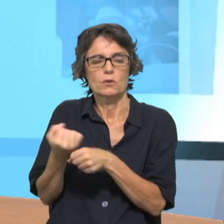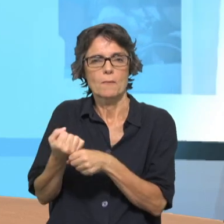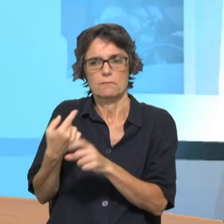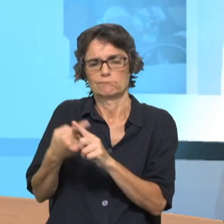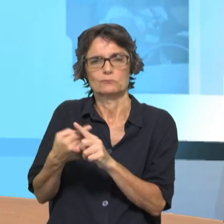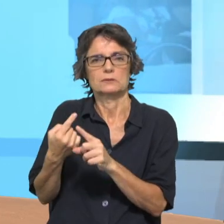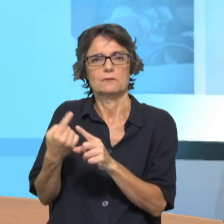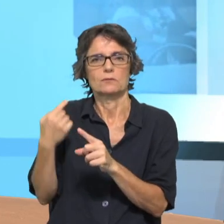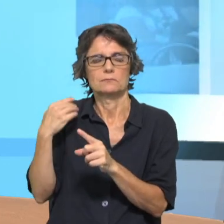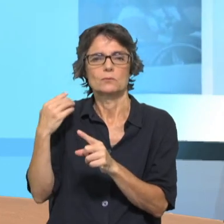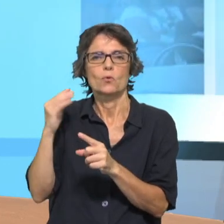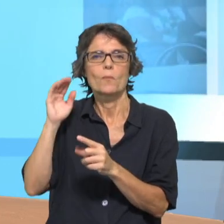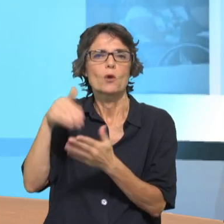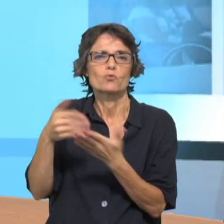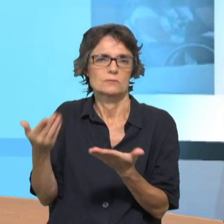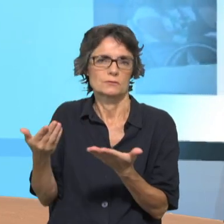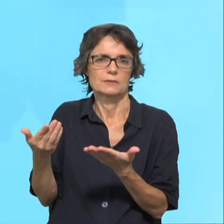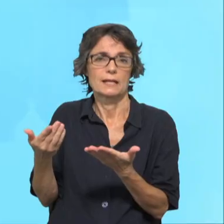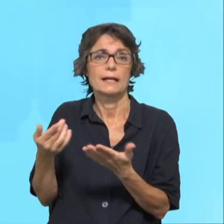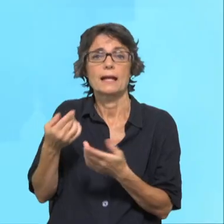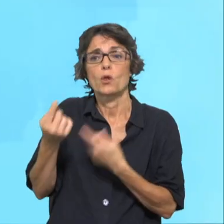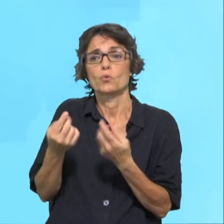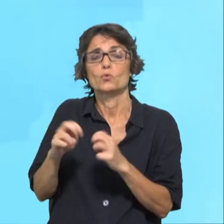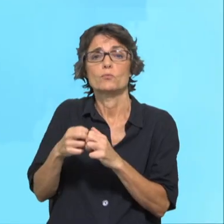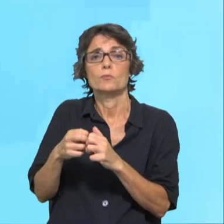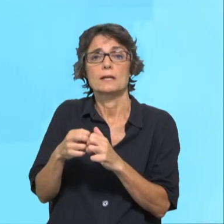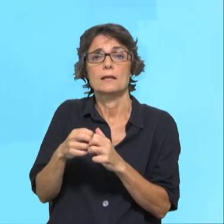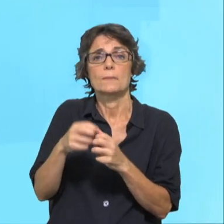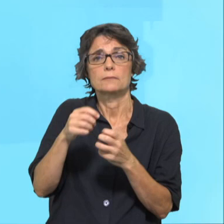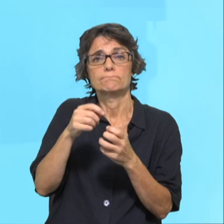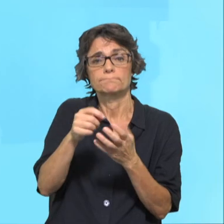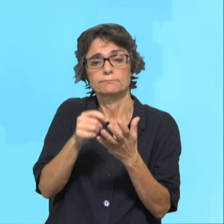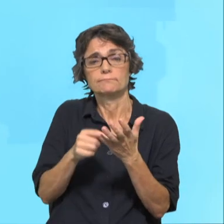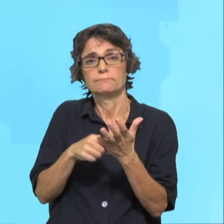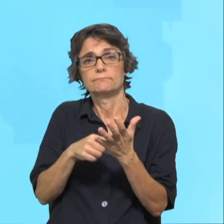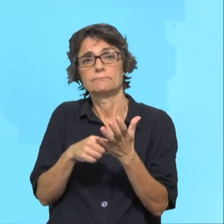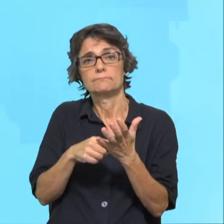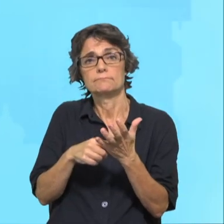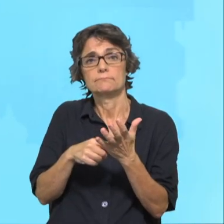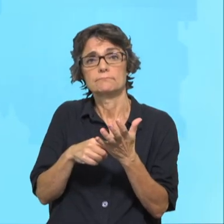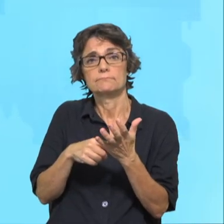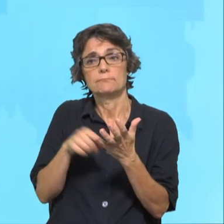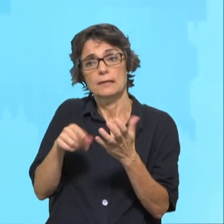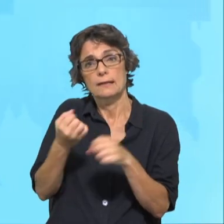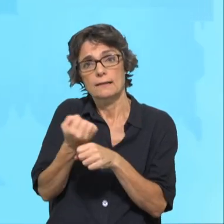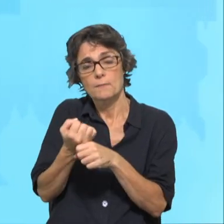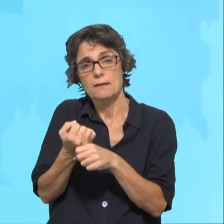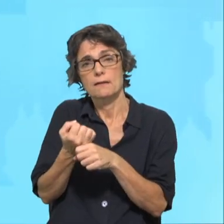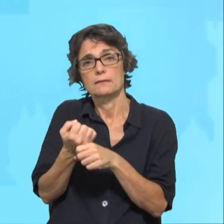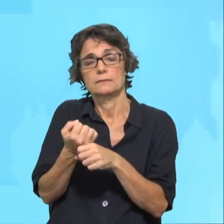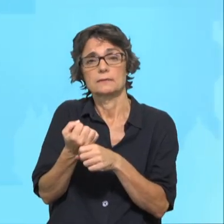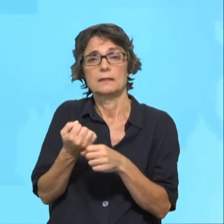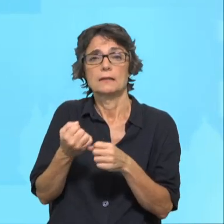positivas e que alguns dos problemas que foram apontados pelas bases da Igreja